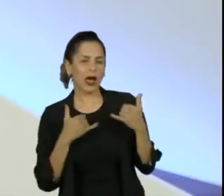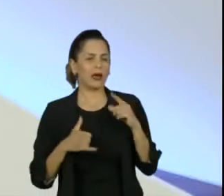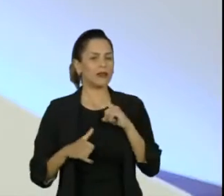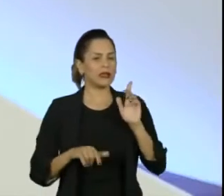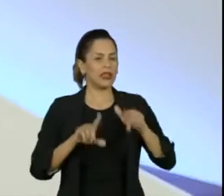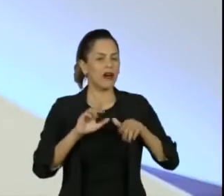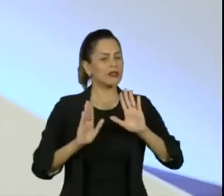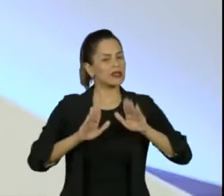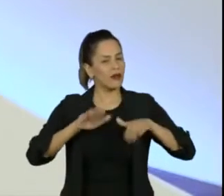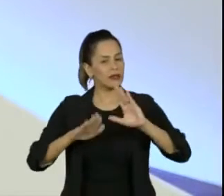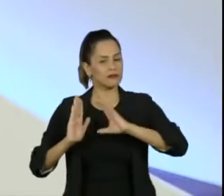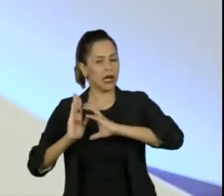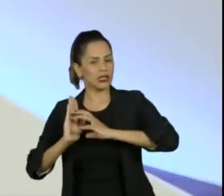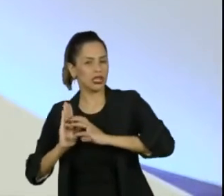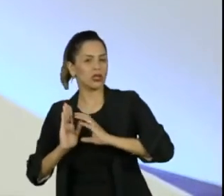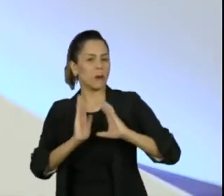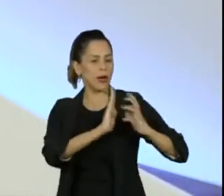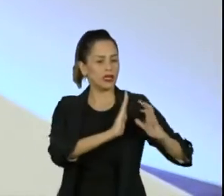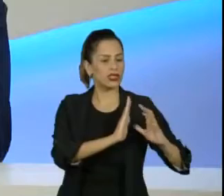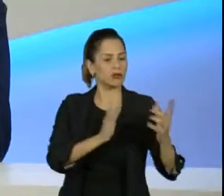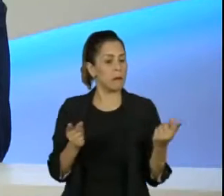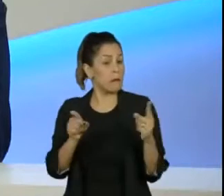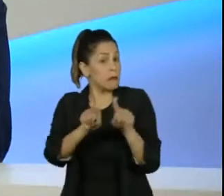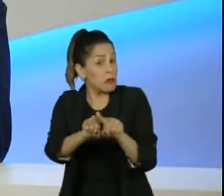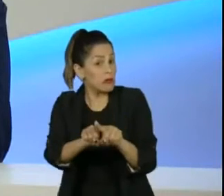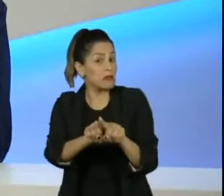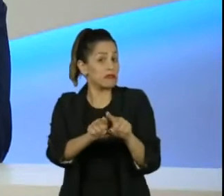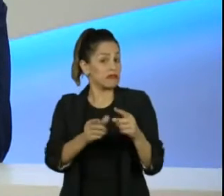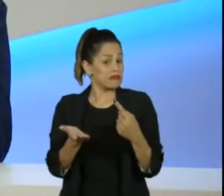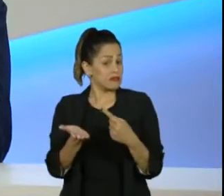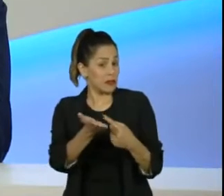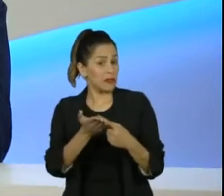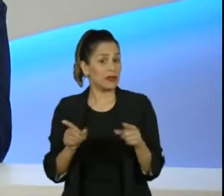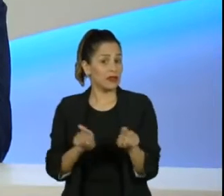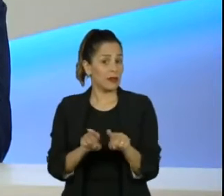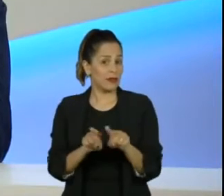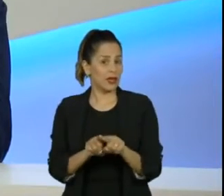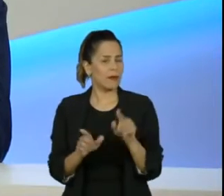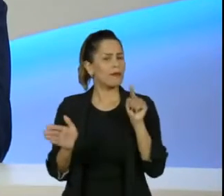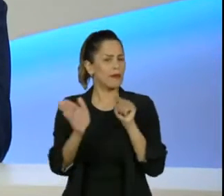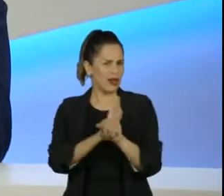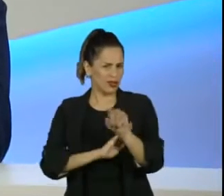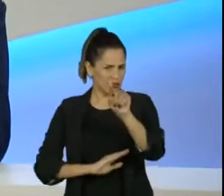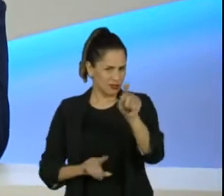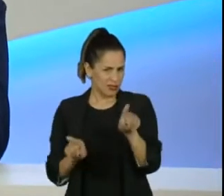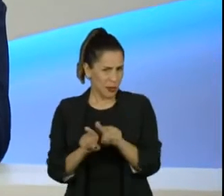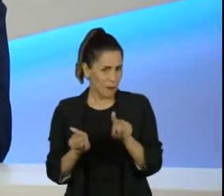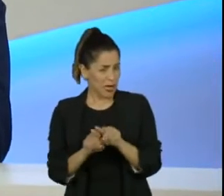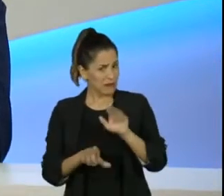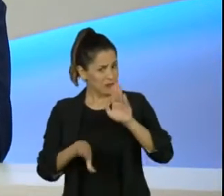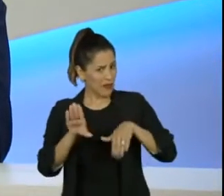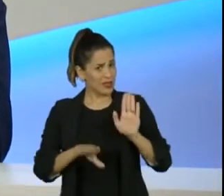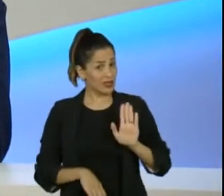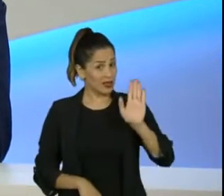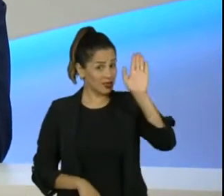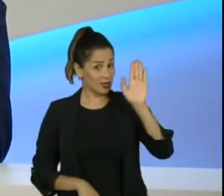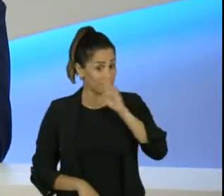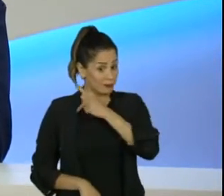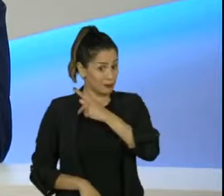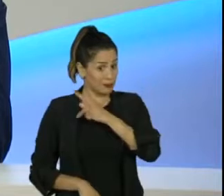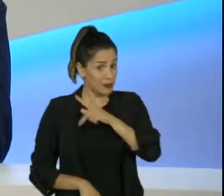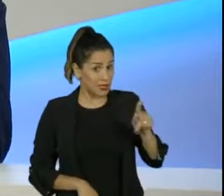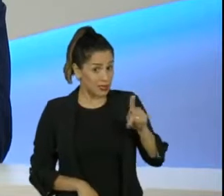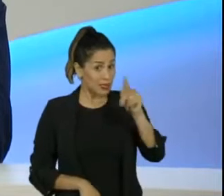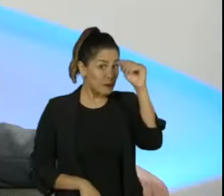torno do nome do senhor também. Eu pergunto, o senhor descarta completamente também disputar uma eleição nacional ou também, assim como o caso do governo de Minas,